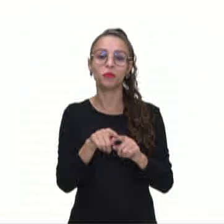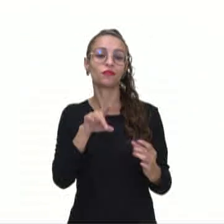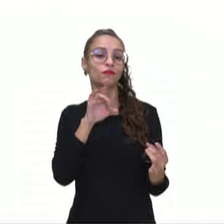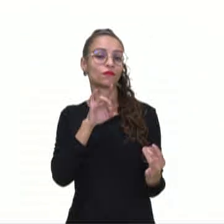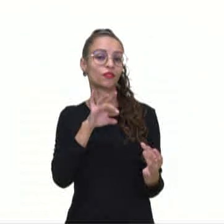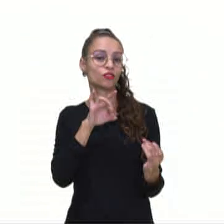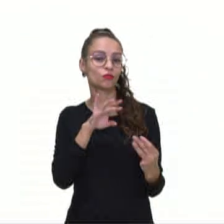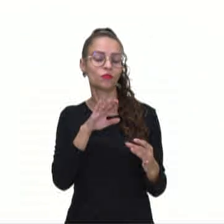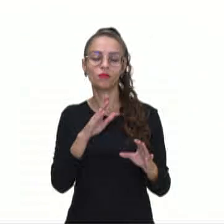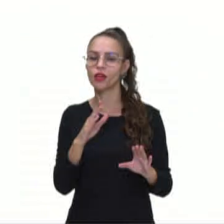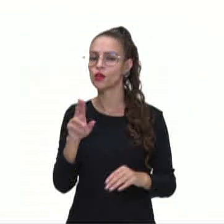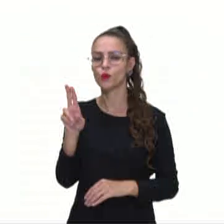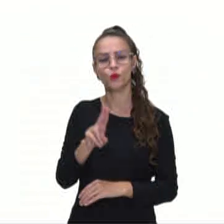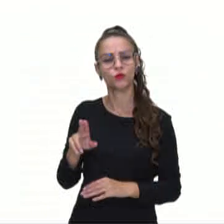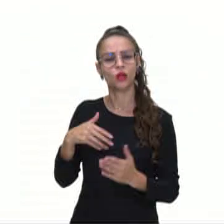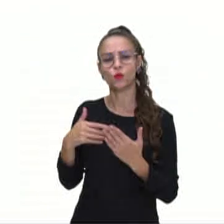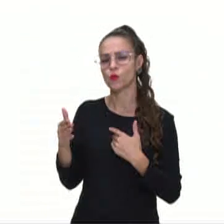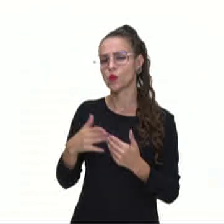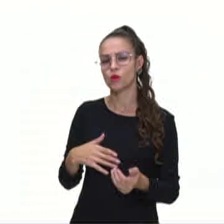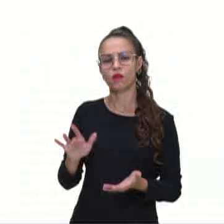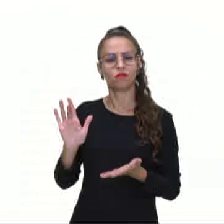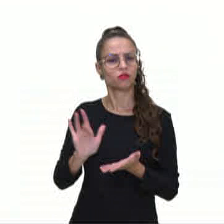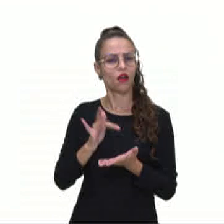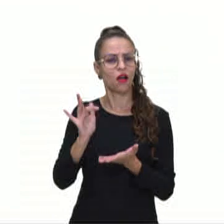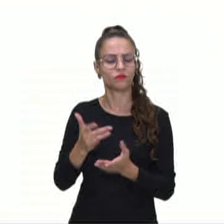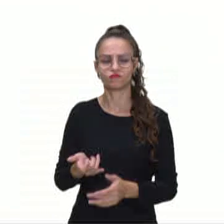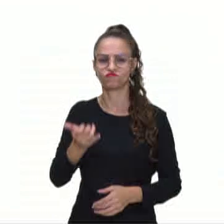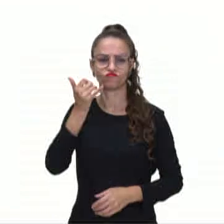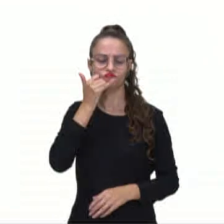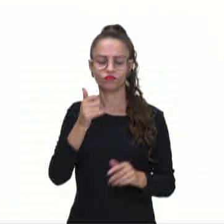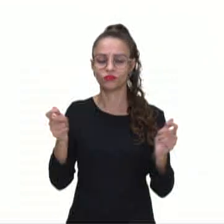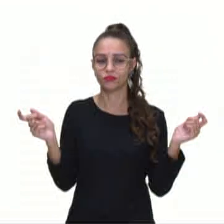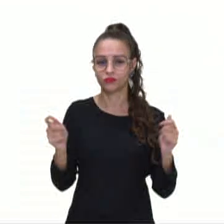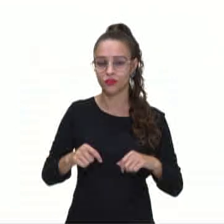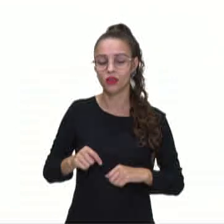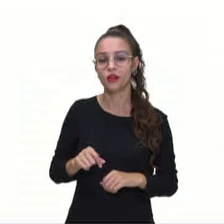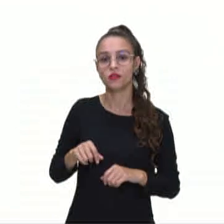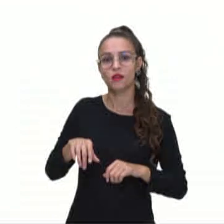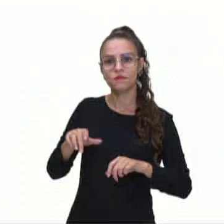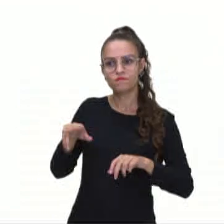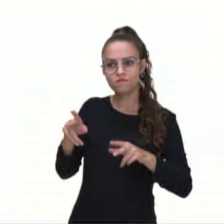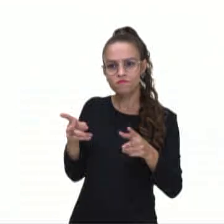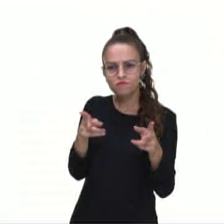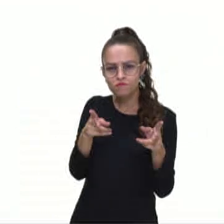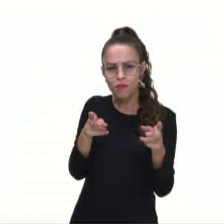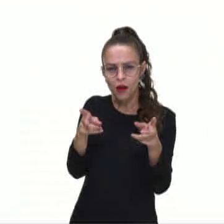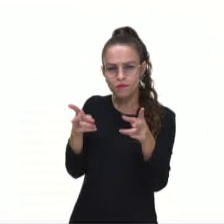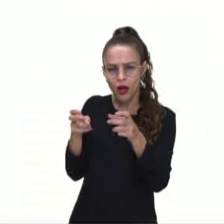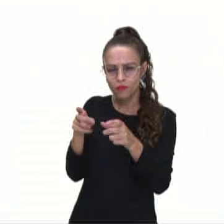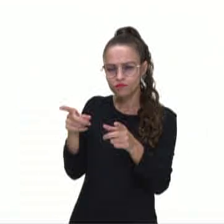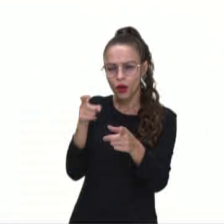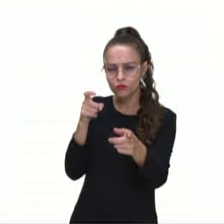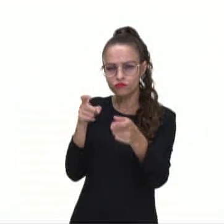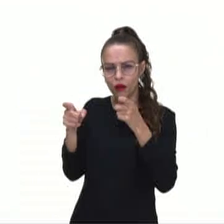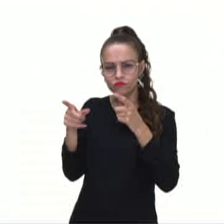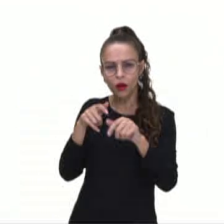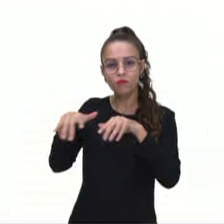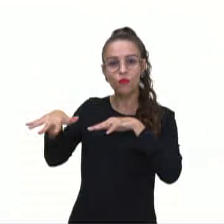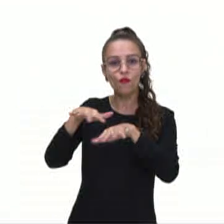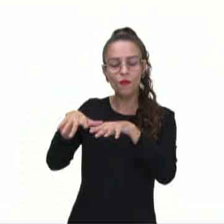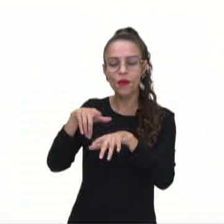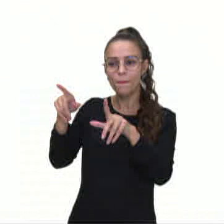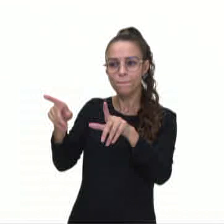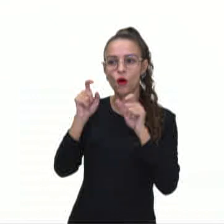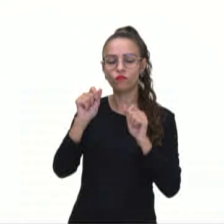meio de qualquer smartphone ou tablet. Assim, cada movimento é capturado e compartilhado de imediato. Os